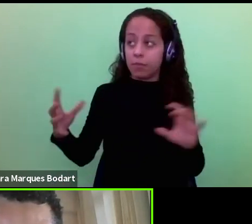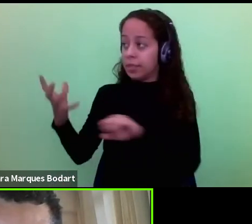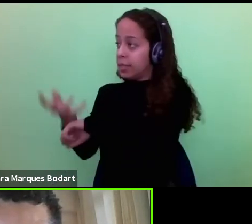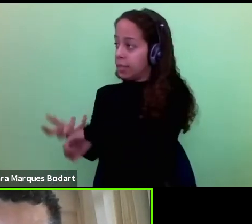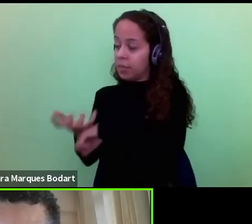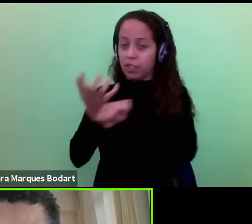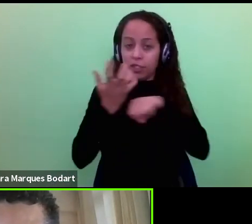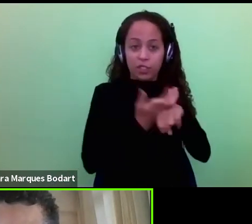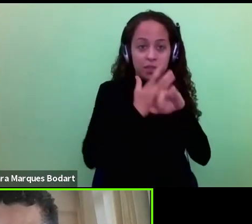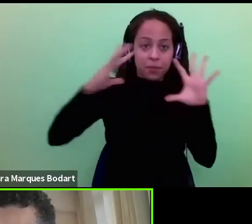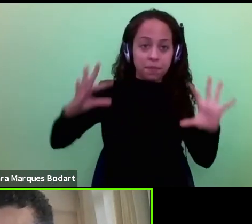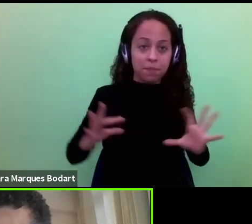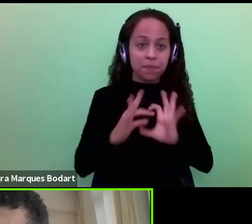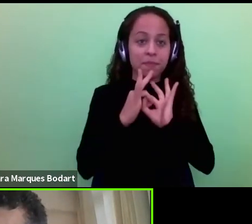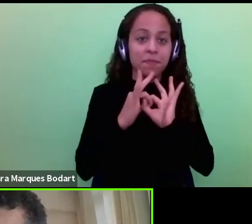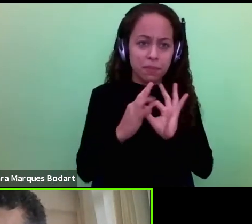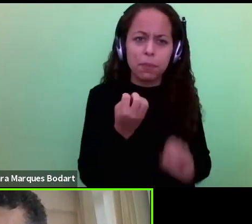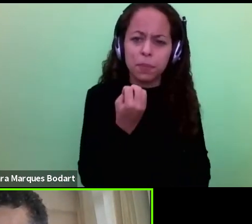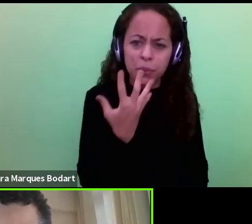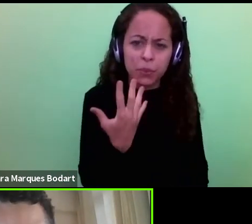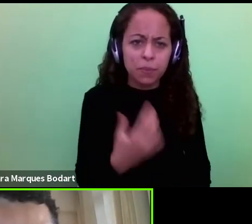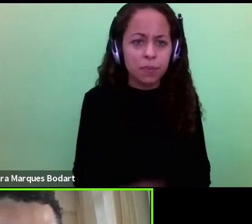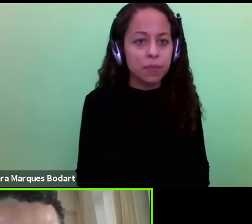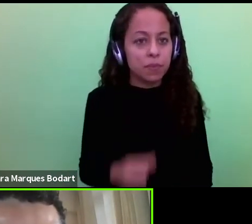áreas de conhecimento.